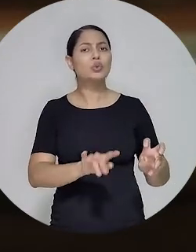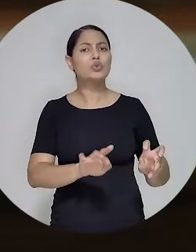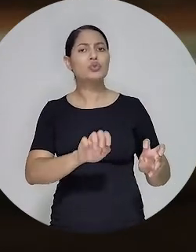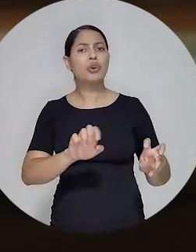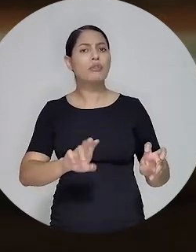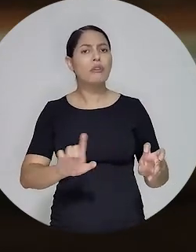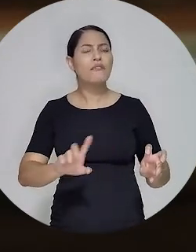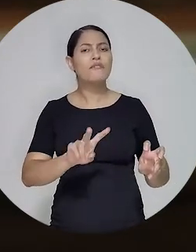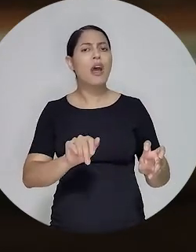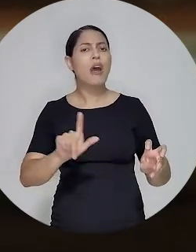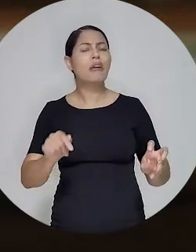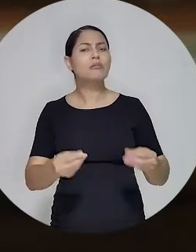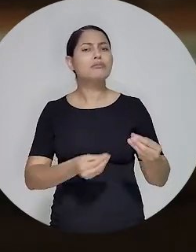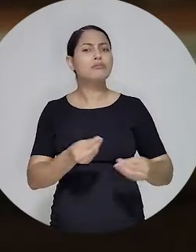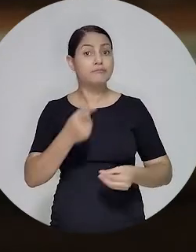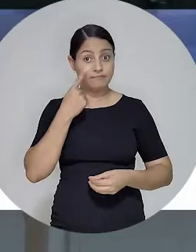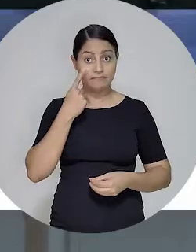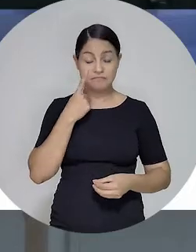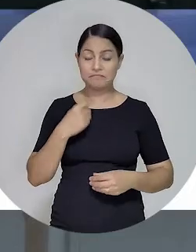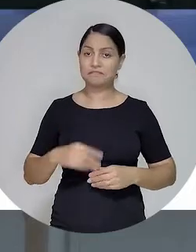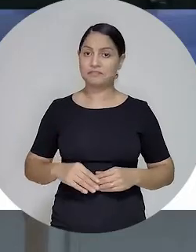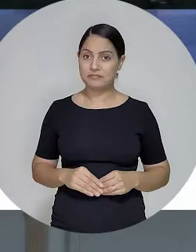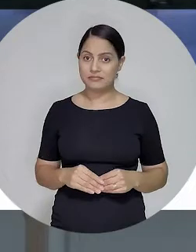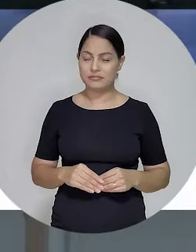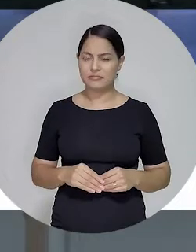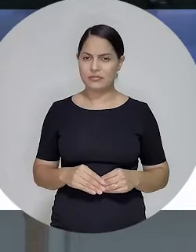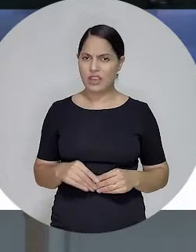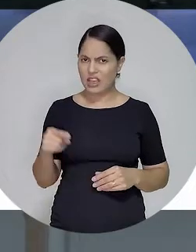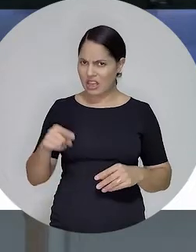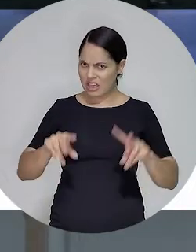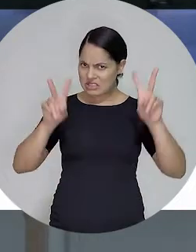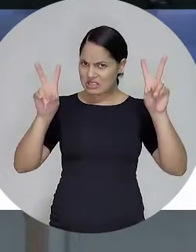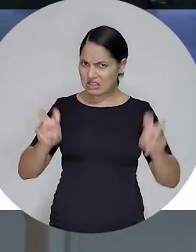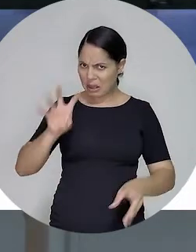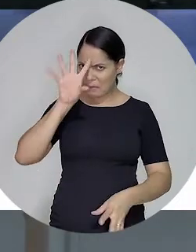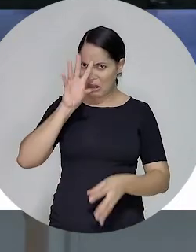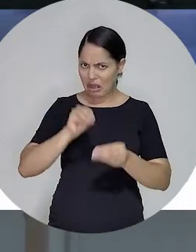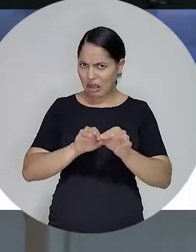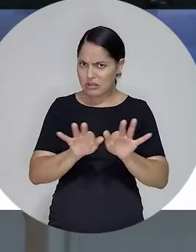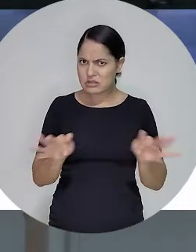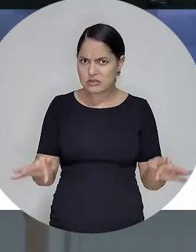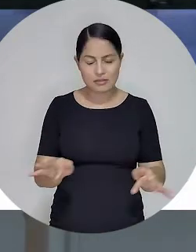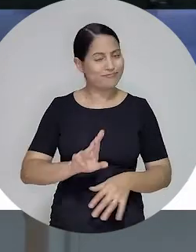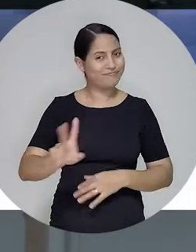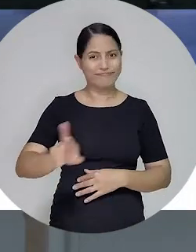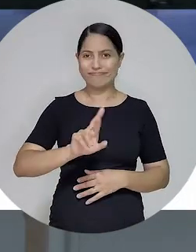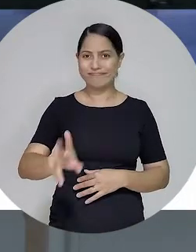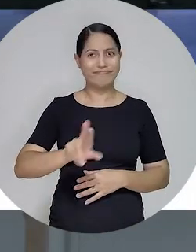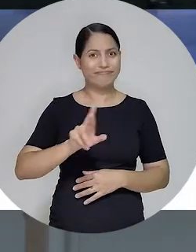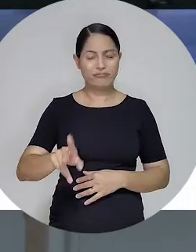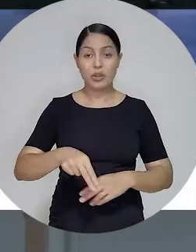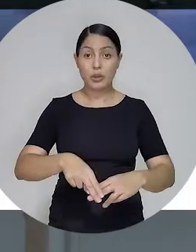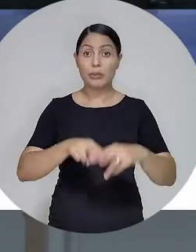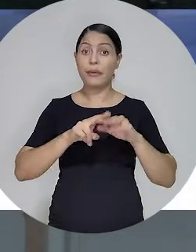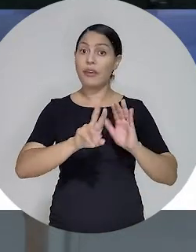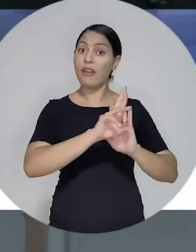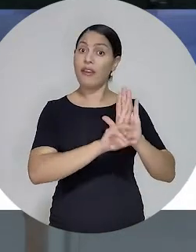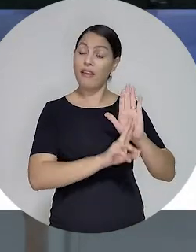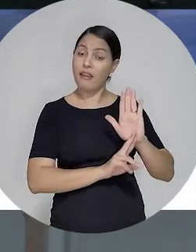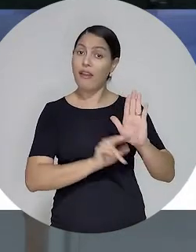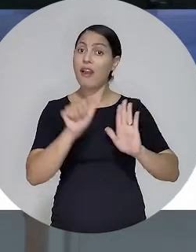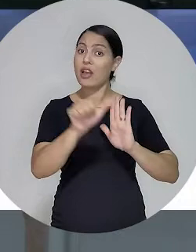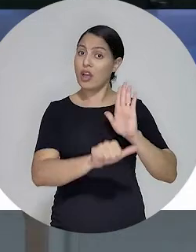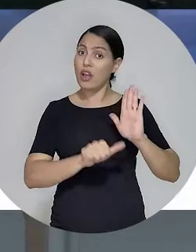5º Constitucional. Confira. A questão não parece tão simplória quanto a aplicação da regra